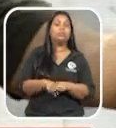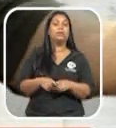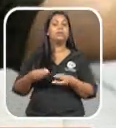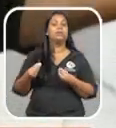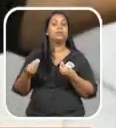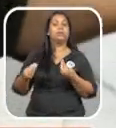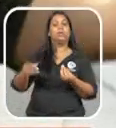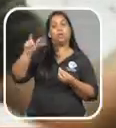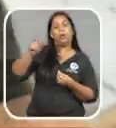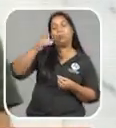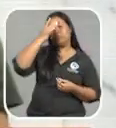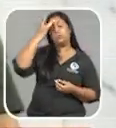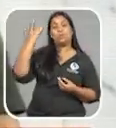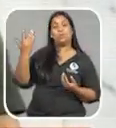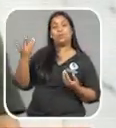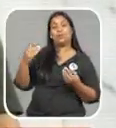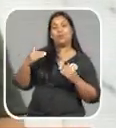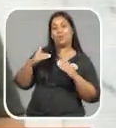muitas vezes